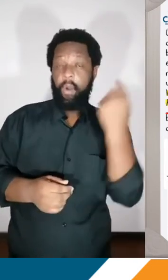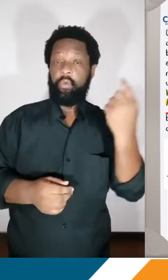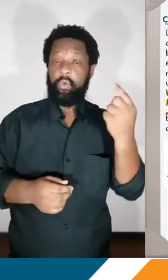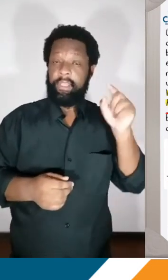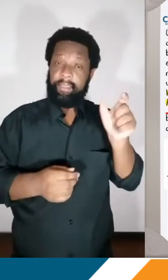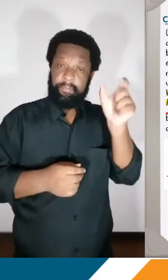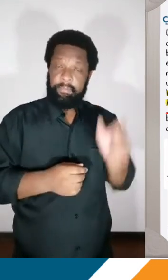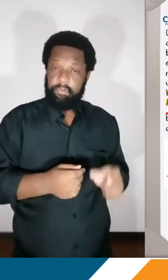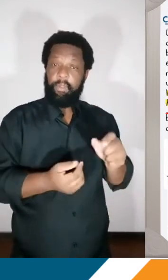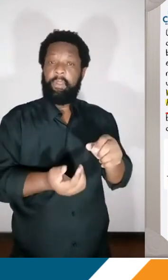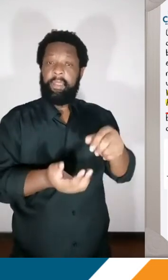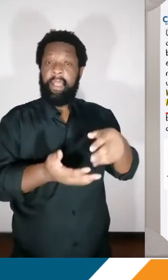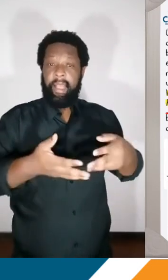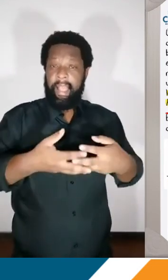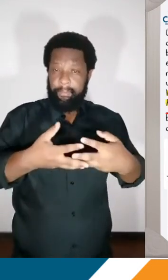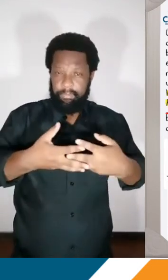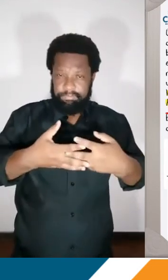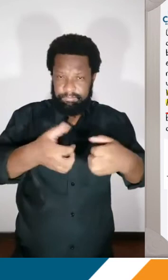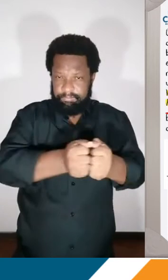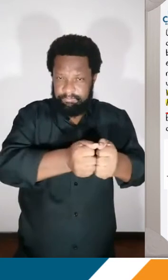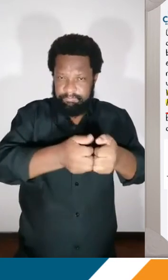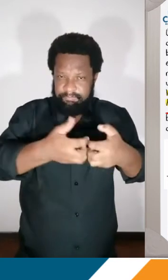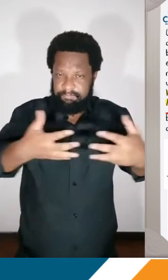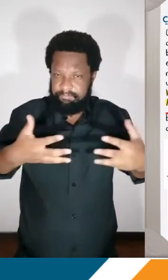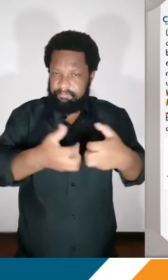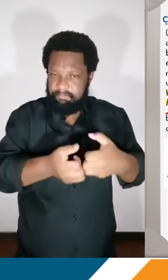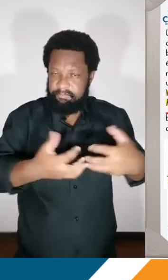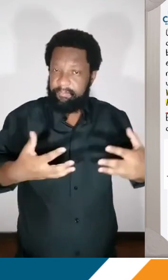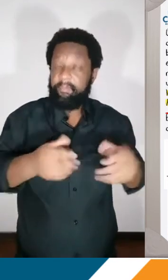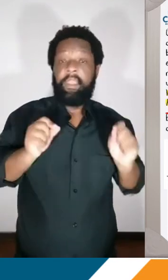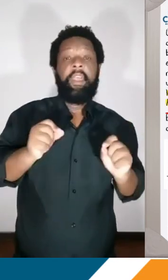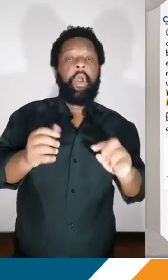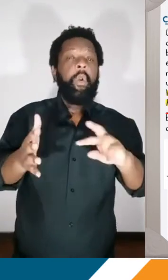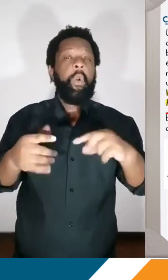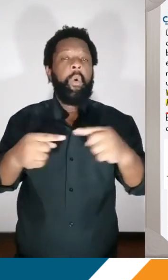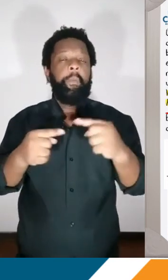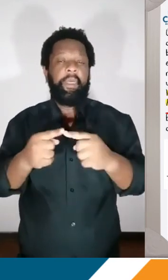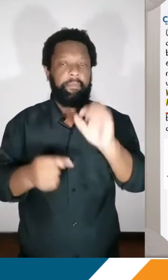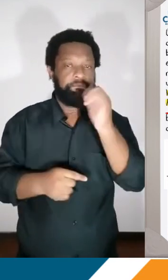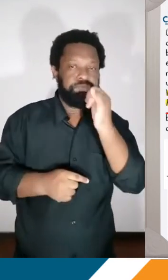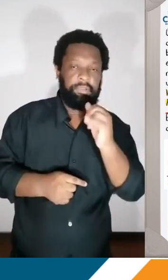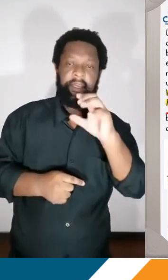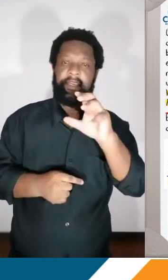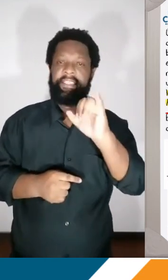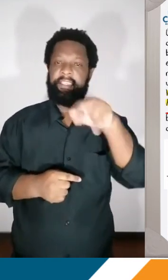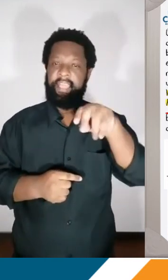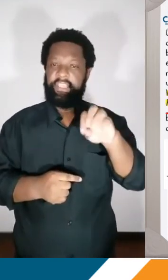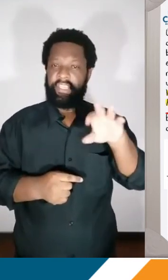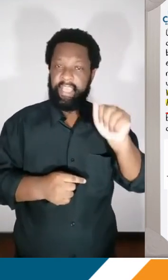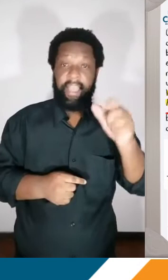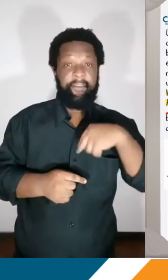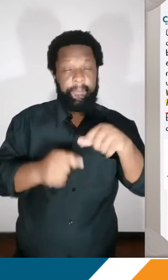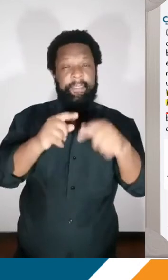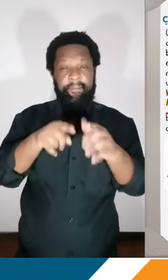vai distender essa mola, né, vai esticar essa mola. Isso daí, em função da energia cinética, vai ser o que a gente vai ter que